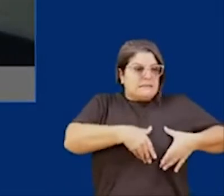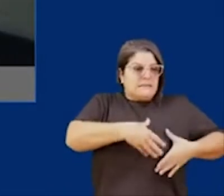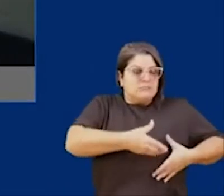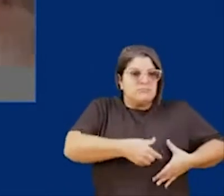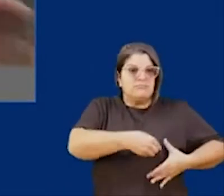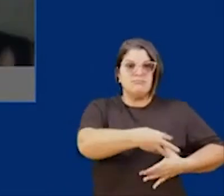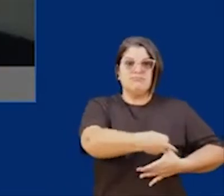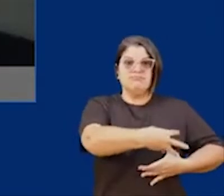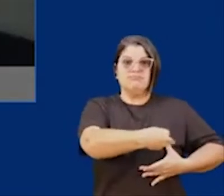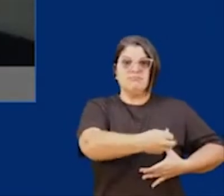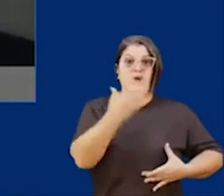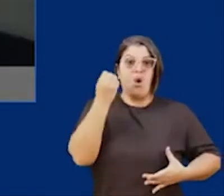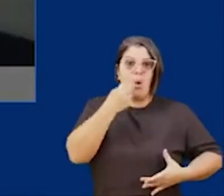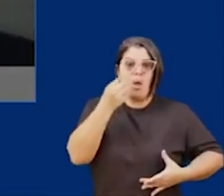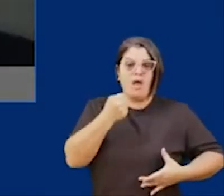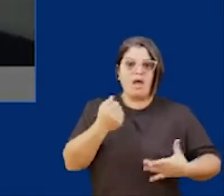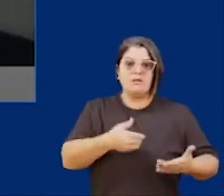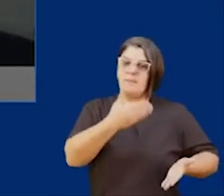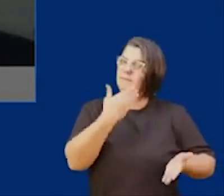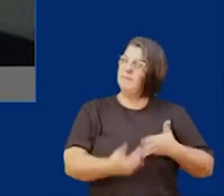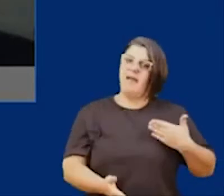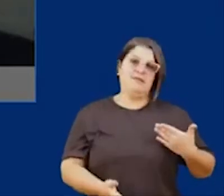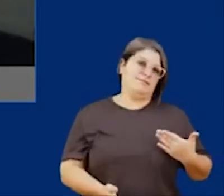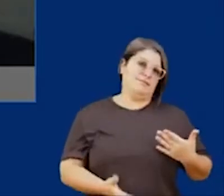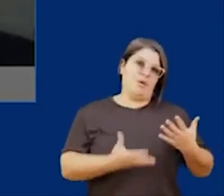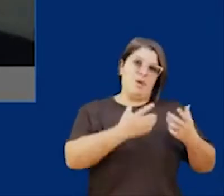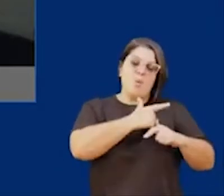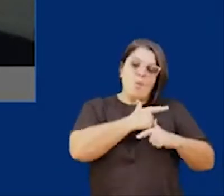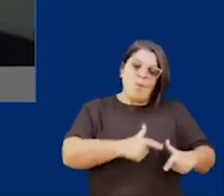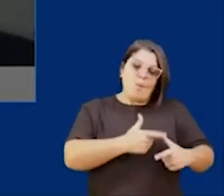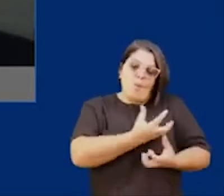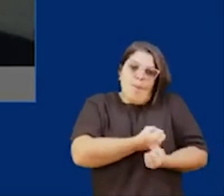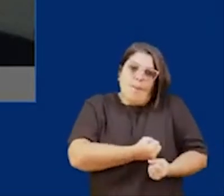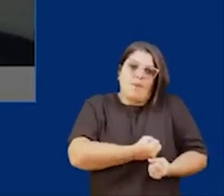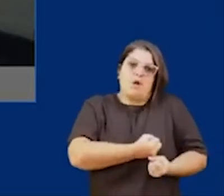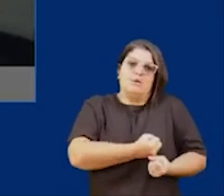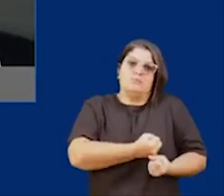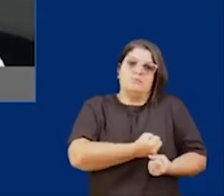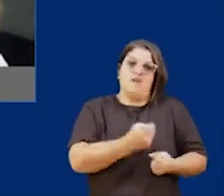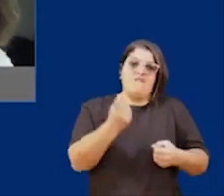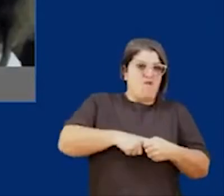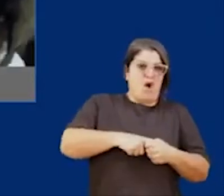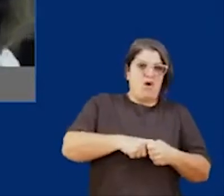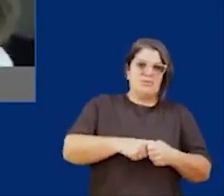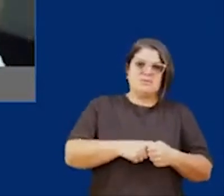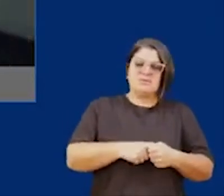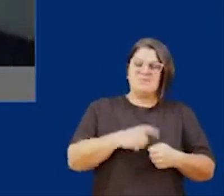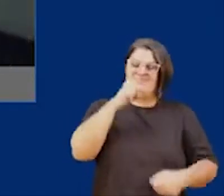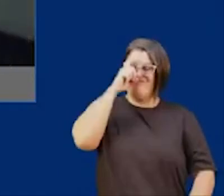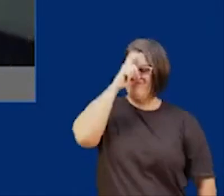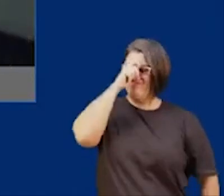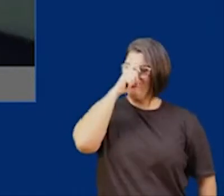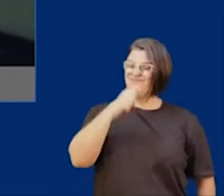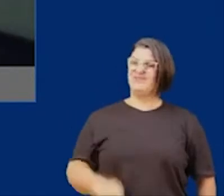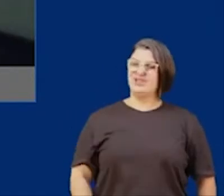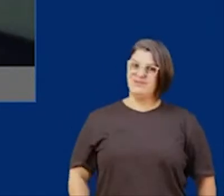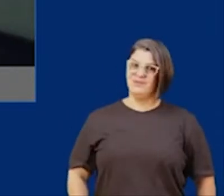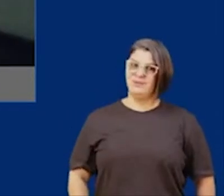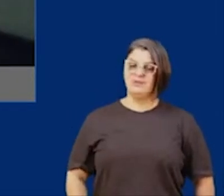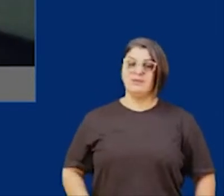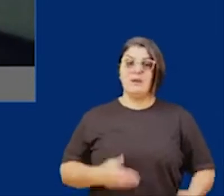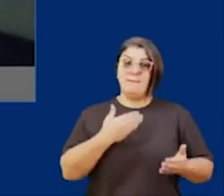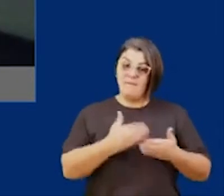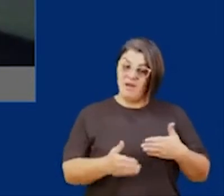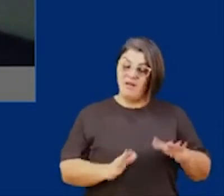esse momento, e daí perde depois que seca, e depois para recuperar, isso é muito complicado. É importante também, quando o bebê, por